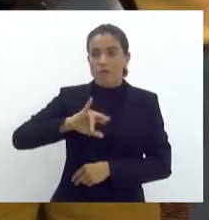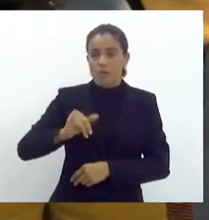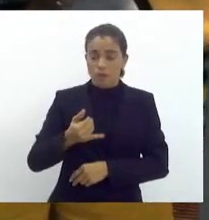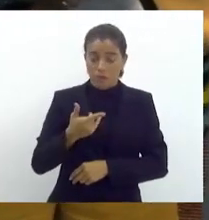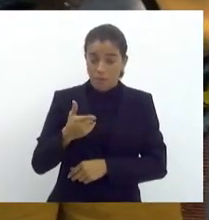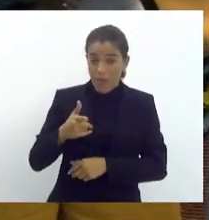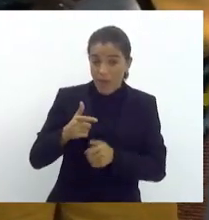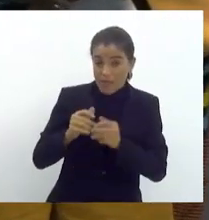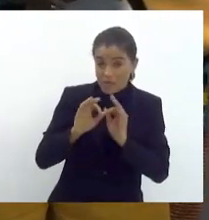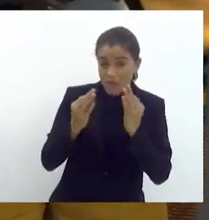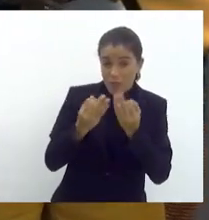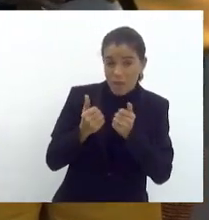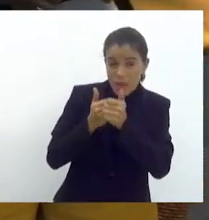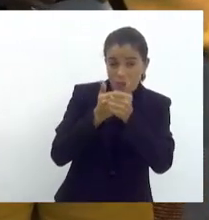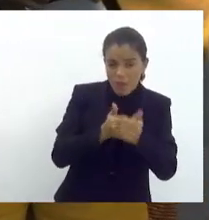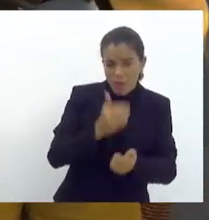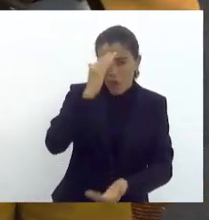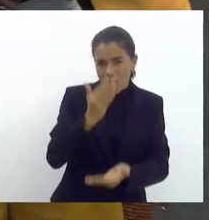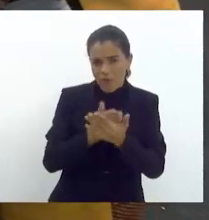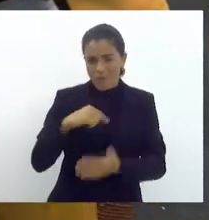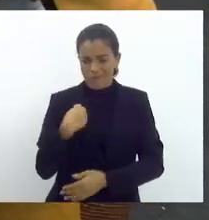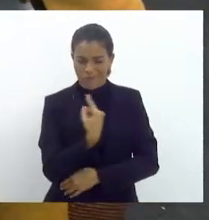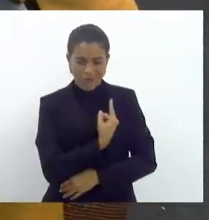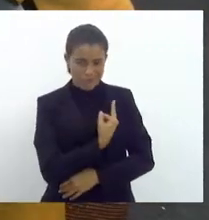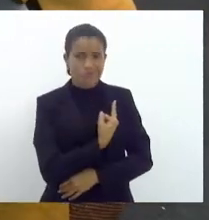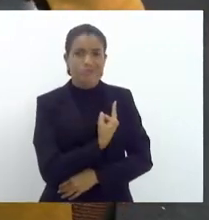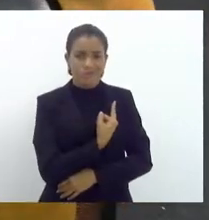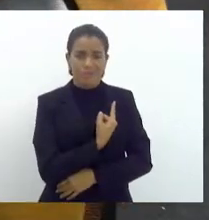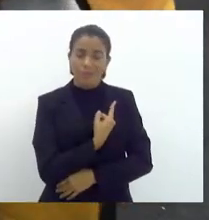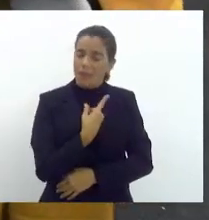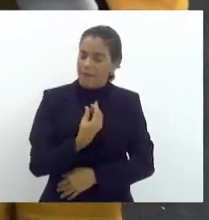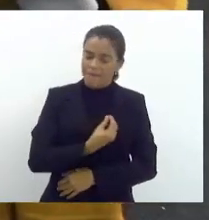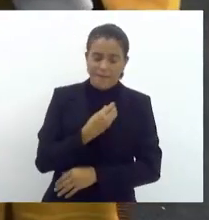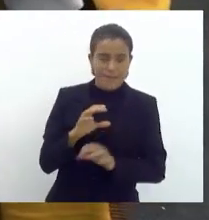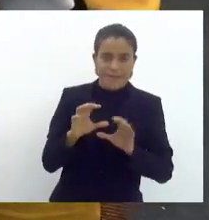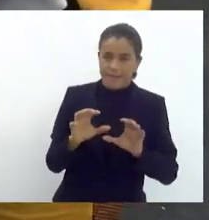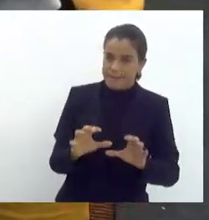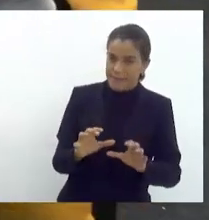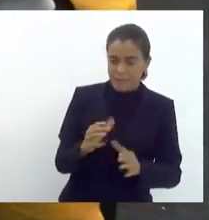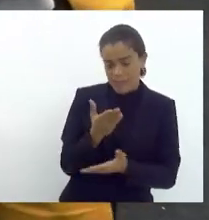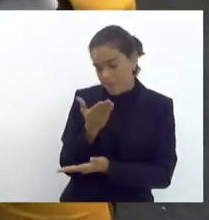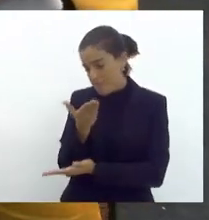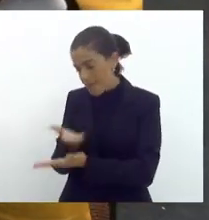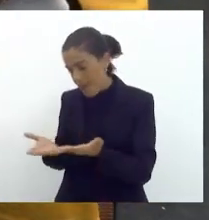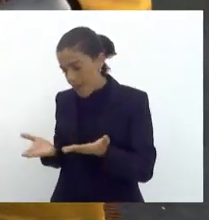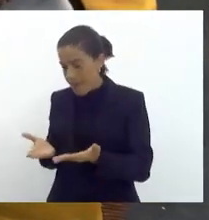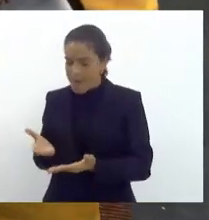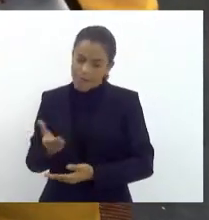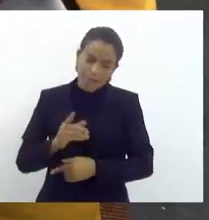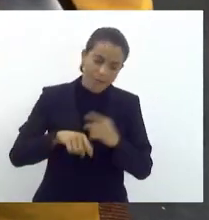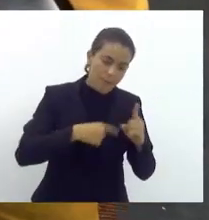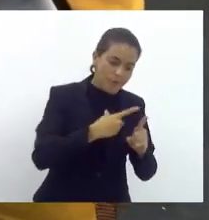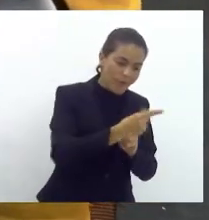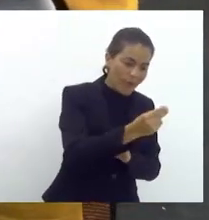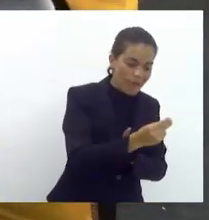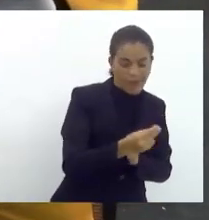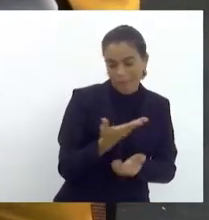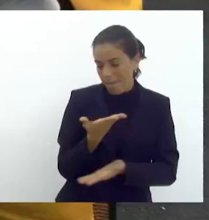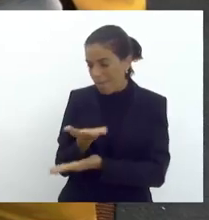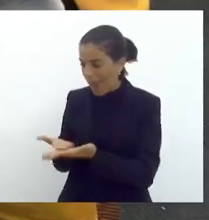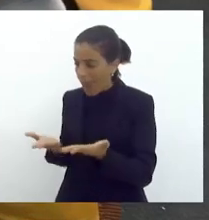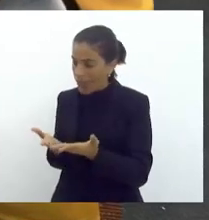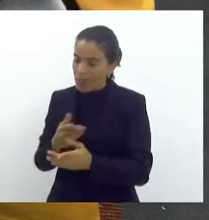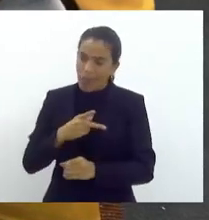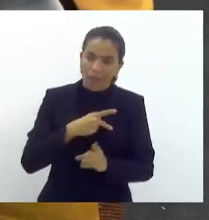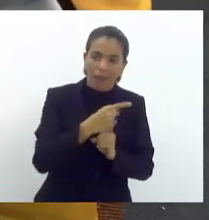que nos acompanharam que confiaram na gente que a vida é assim mesmo a gente perde ganha de pouco perde muito perde pouco